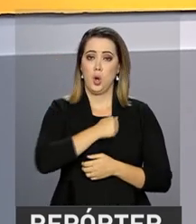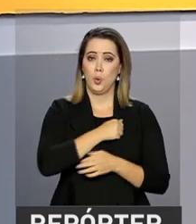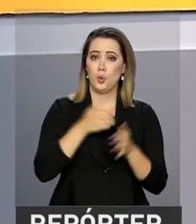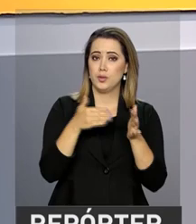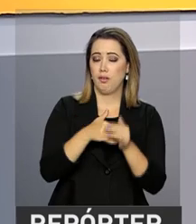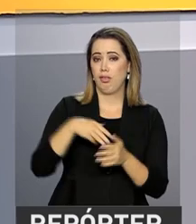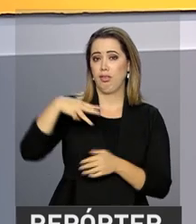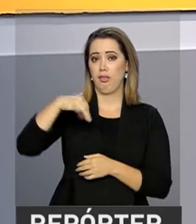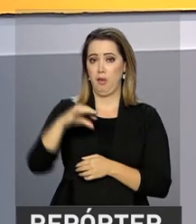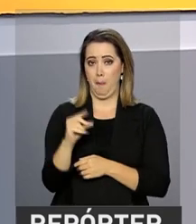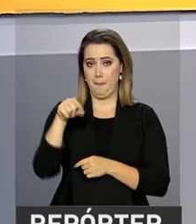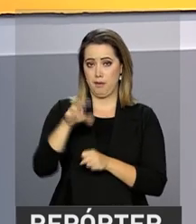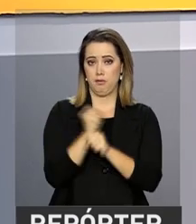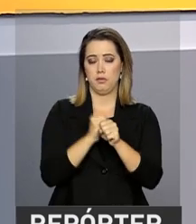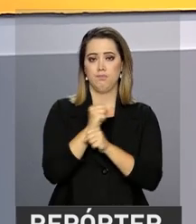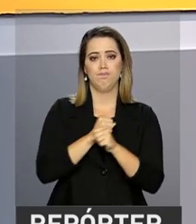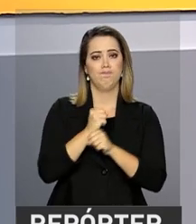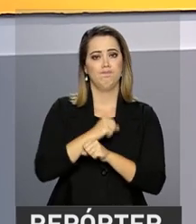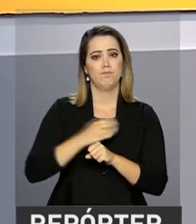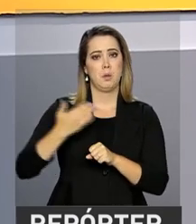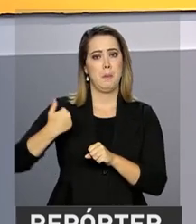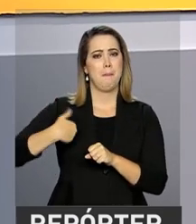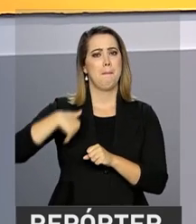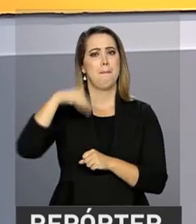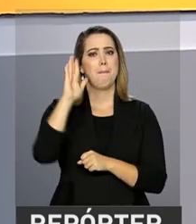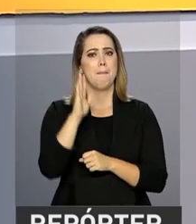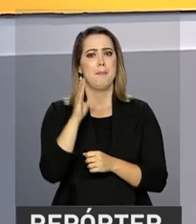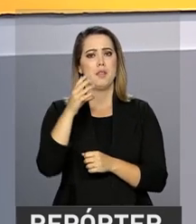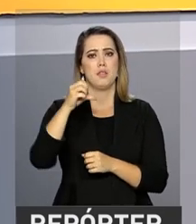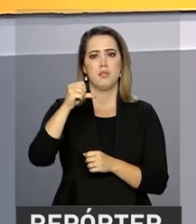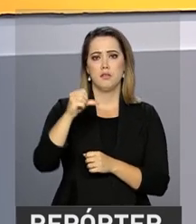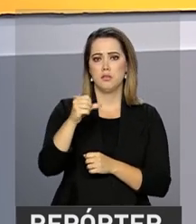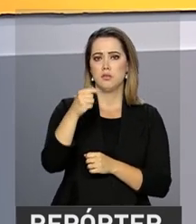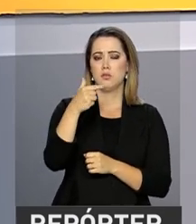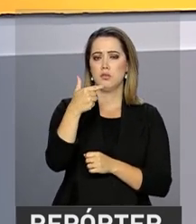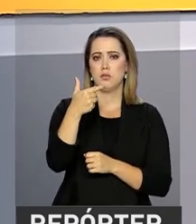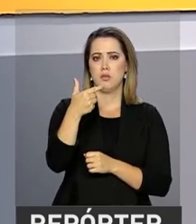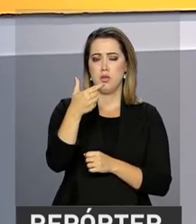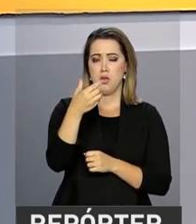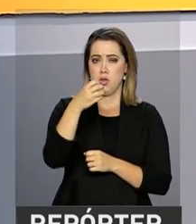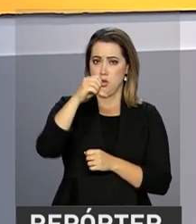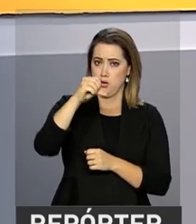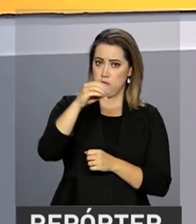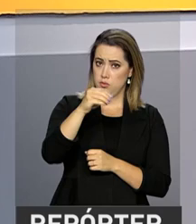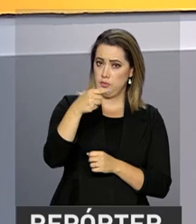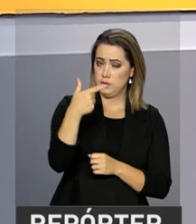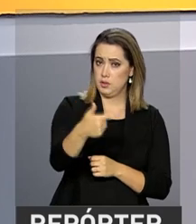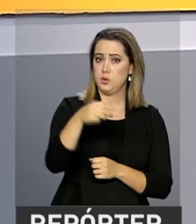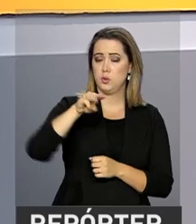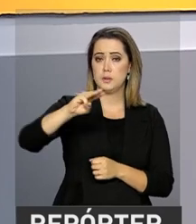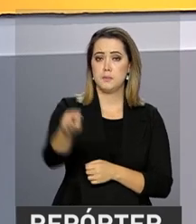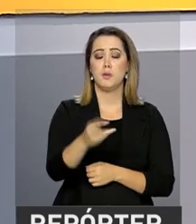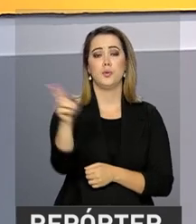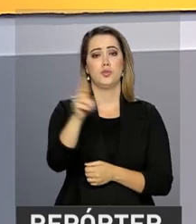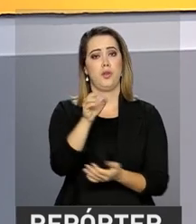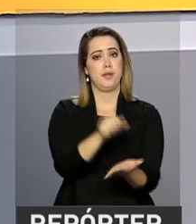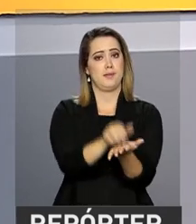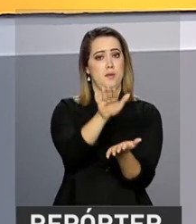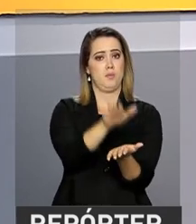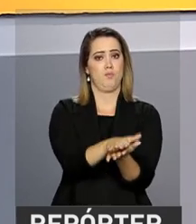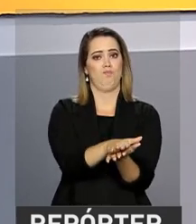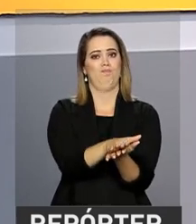2017, nesse mesmo estado, foram aplicados cerca de R$ 90 milhões de reais em multas